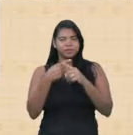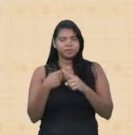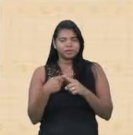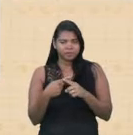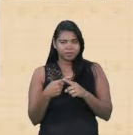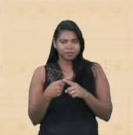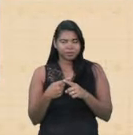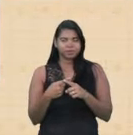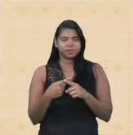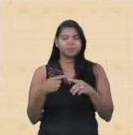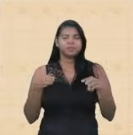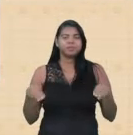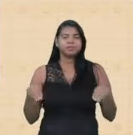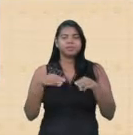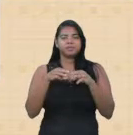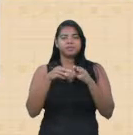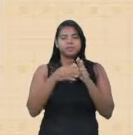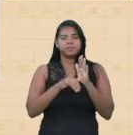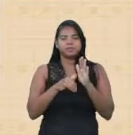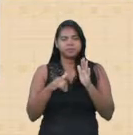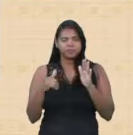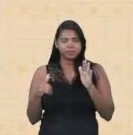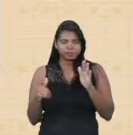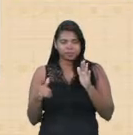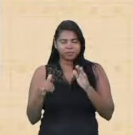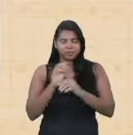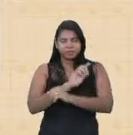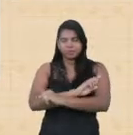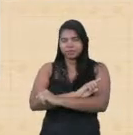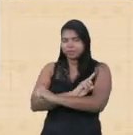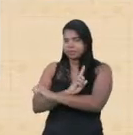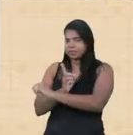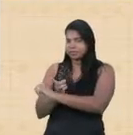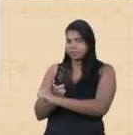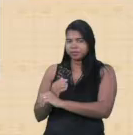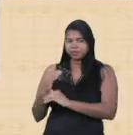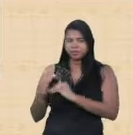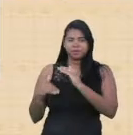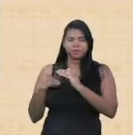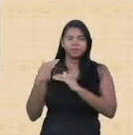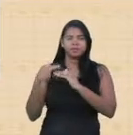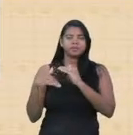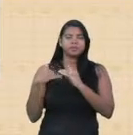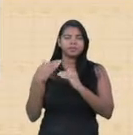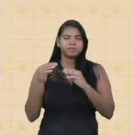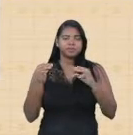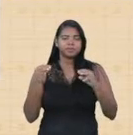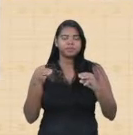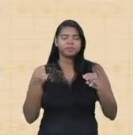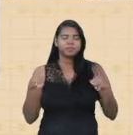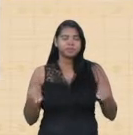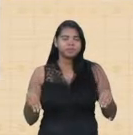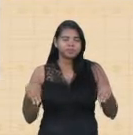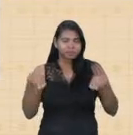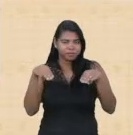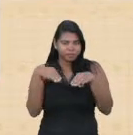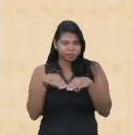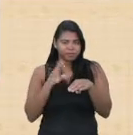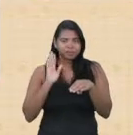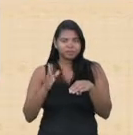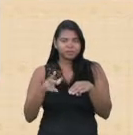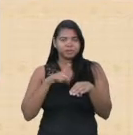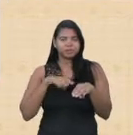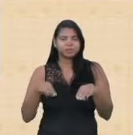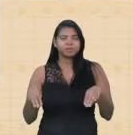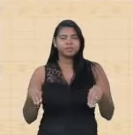carga que está eletrizada pela velocidade que ela está desenvolvendo, o campo magnético que já existe e